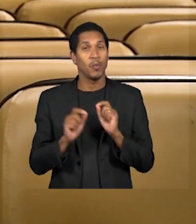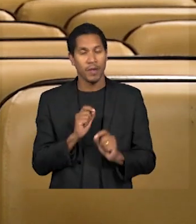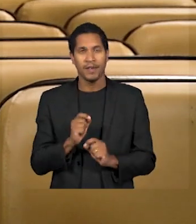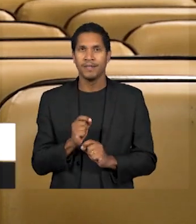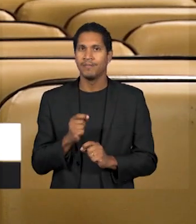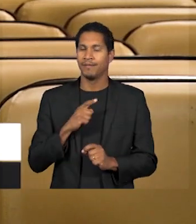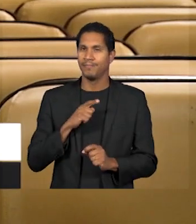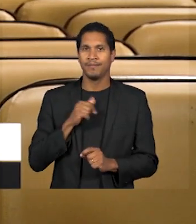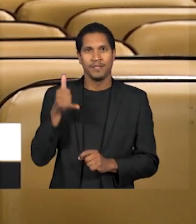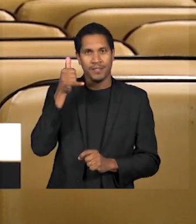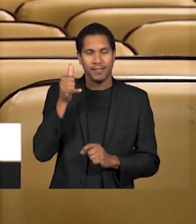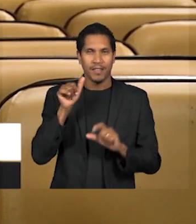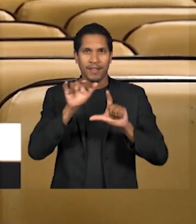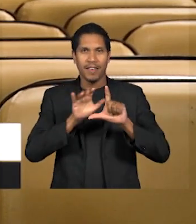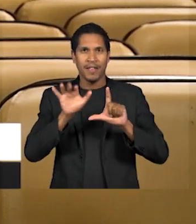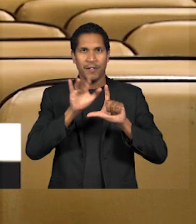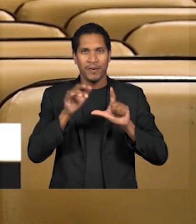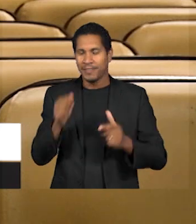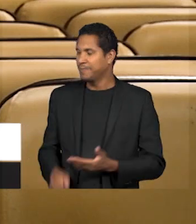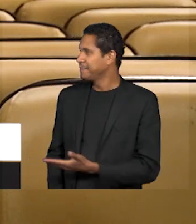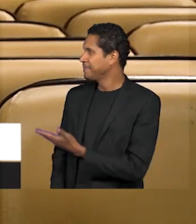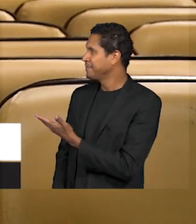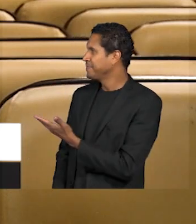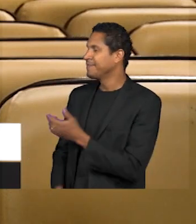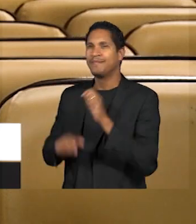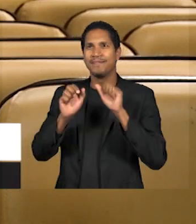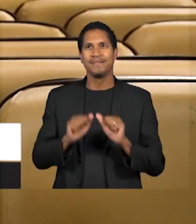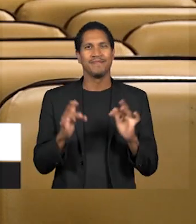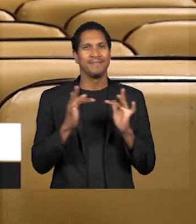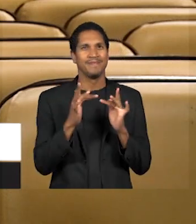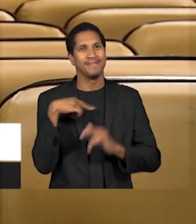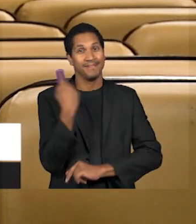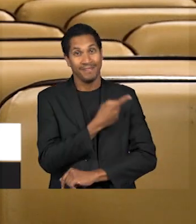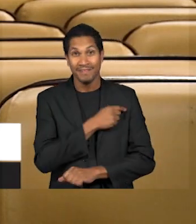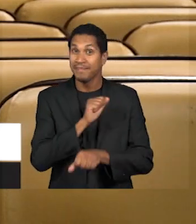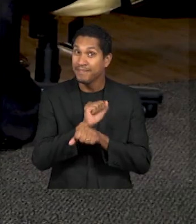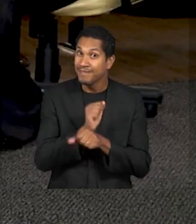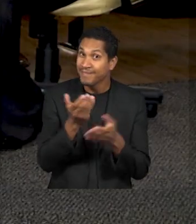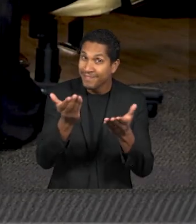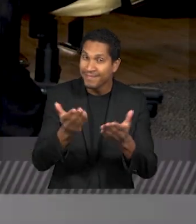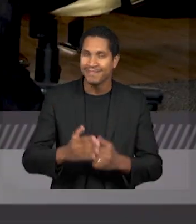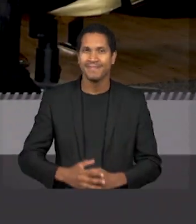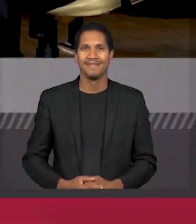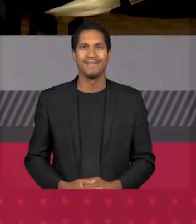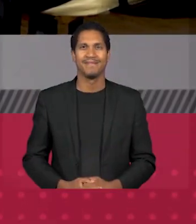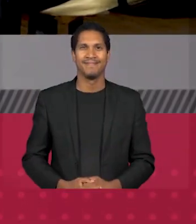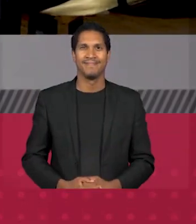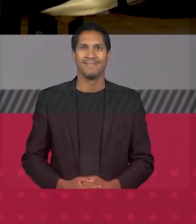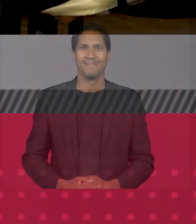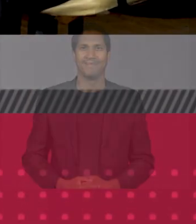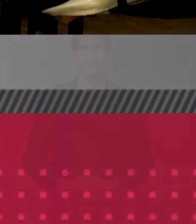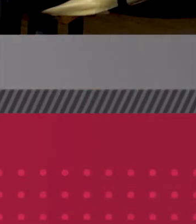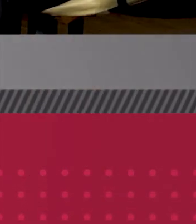seu celular para o QR Code e entrar em contato conosco. Nós estamos te esperando.